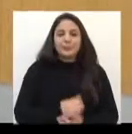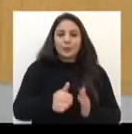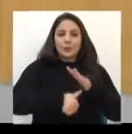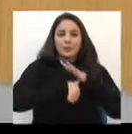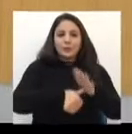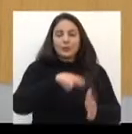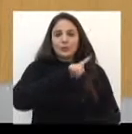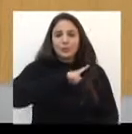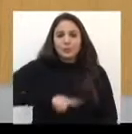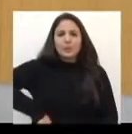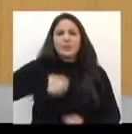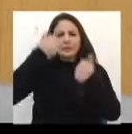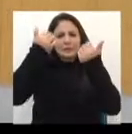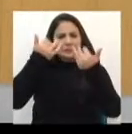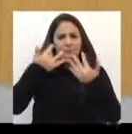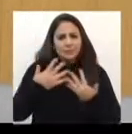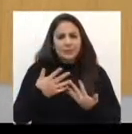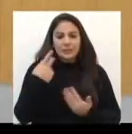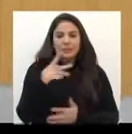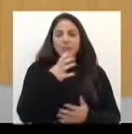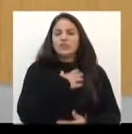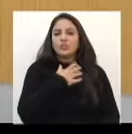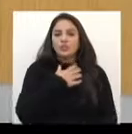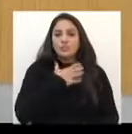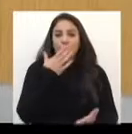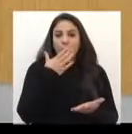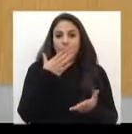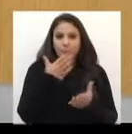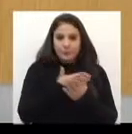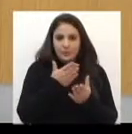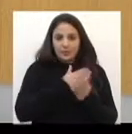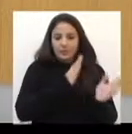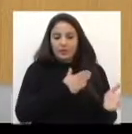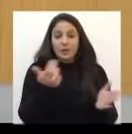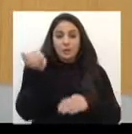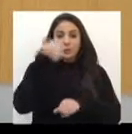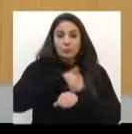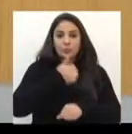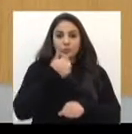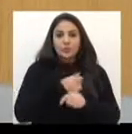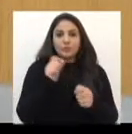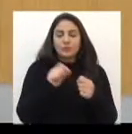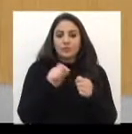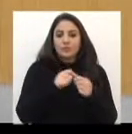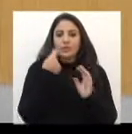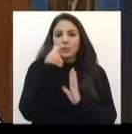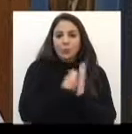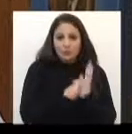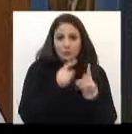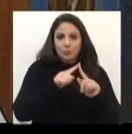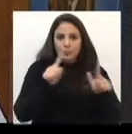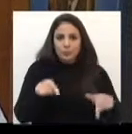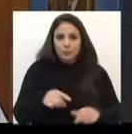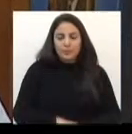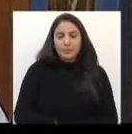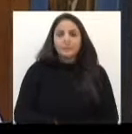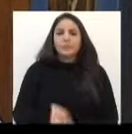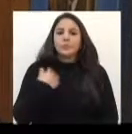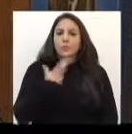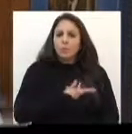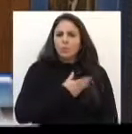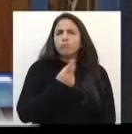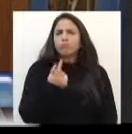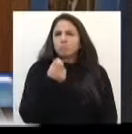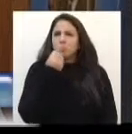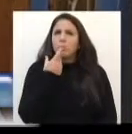governo explicou que esta forma de processo substitui a realização de concursos públicos. Nós vemos há um bom tempo,